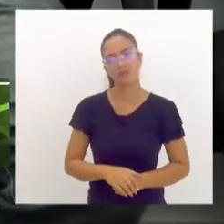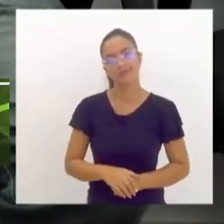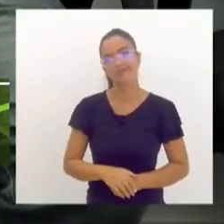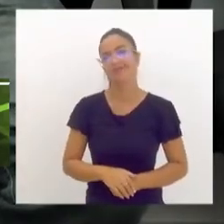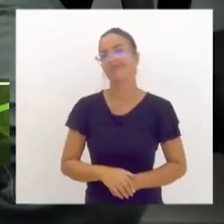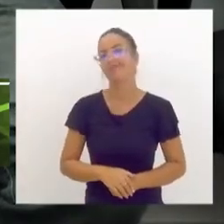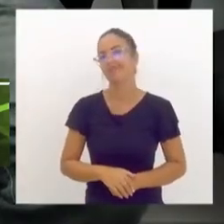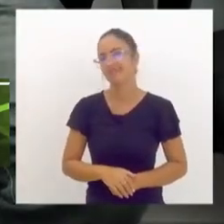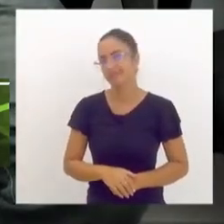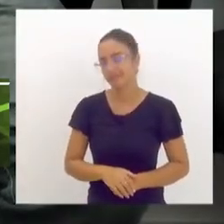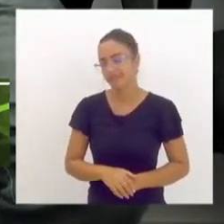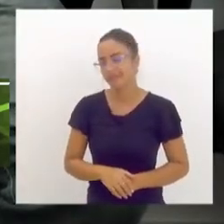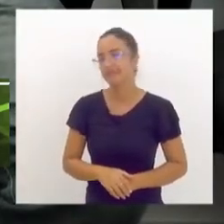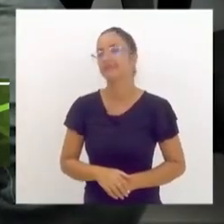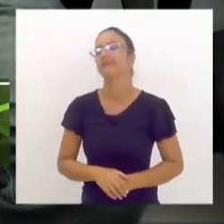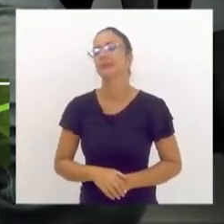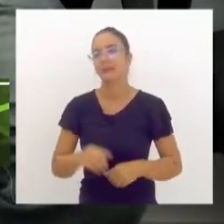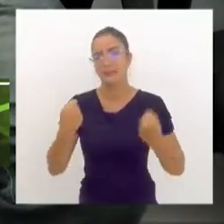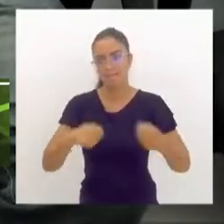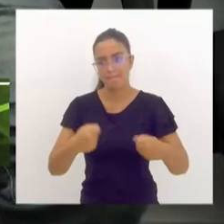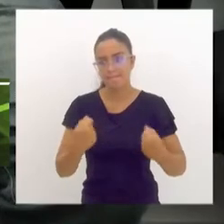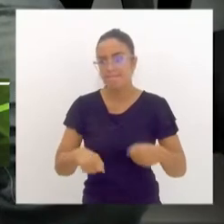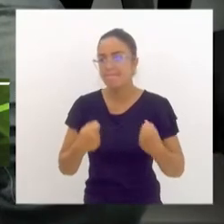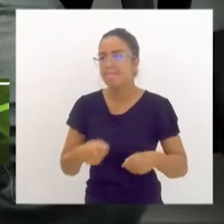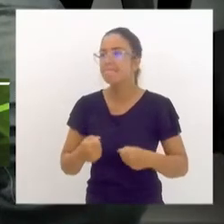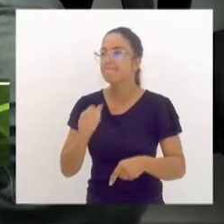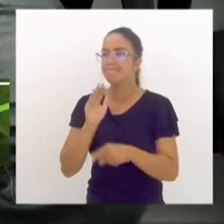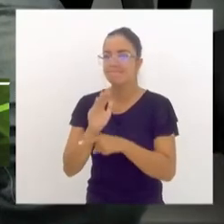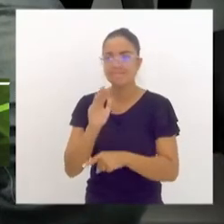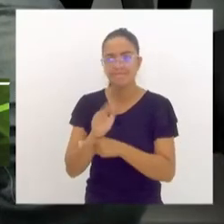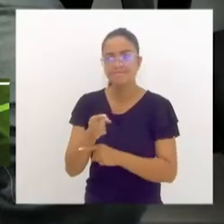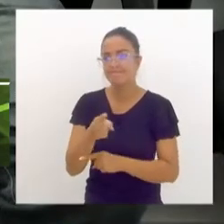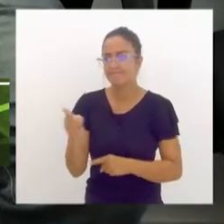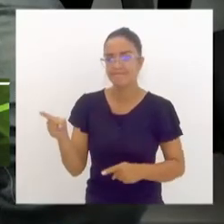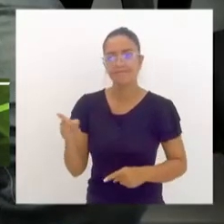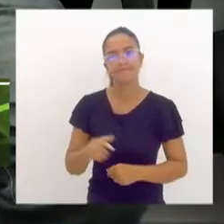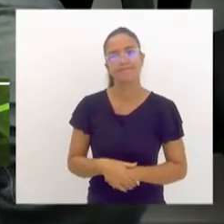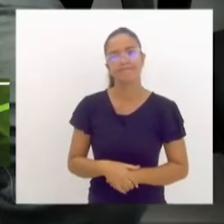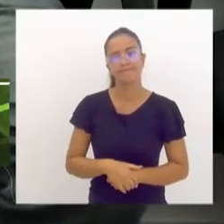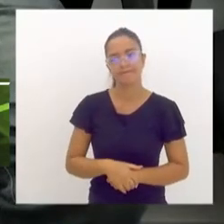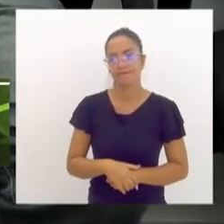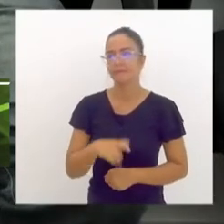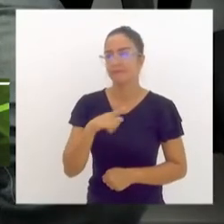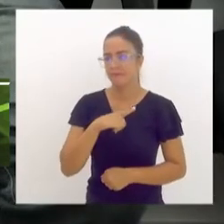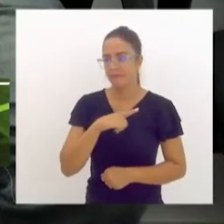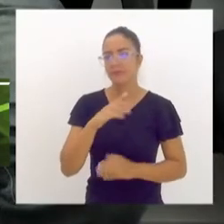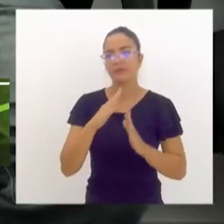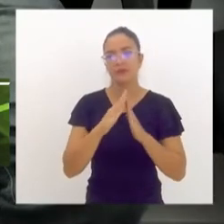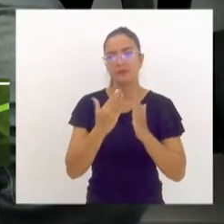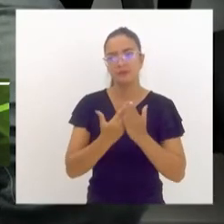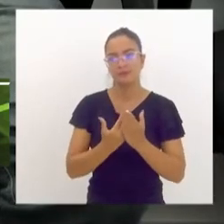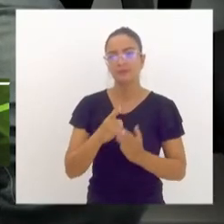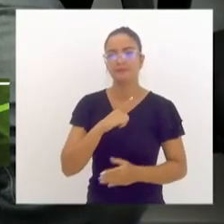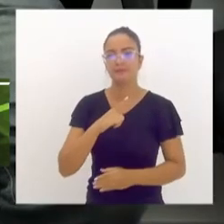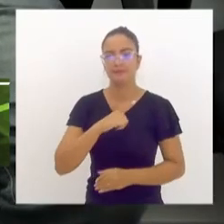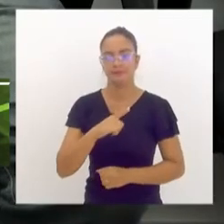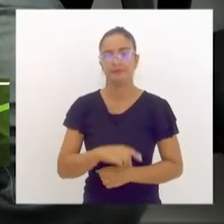ele precisa ser feito. Então, se a gente vê essas situações ocorrerem nas escolas do dia a